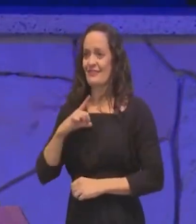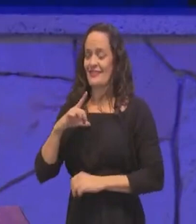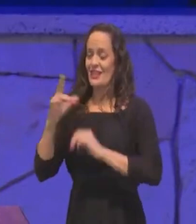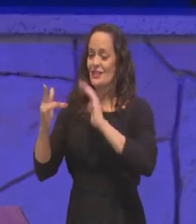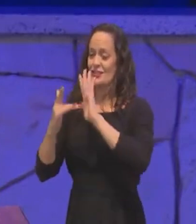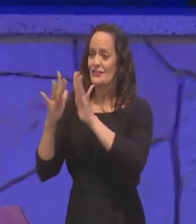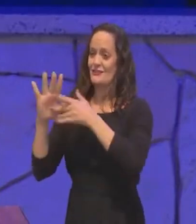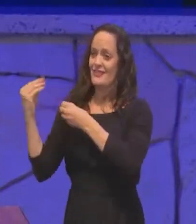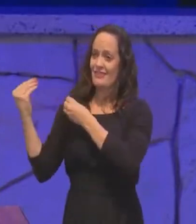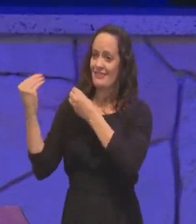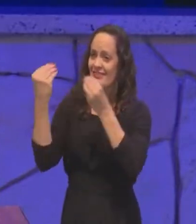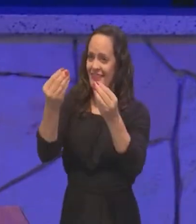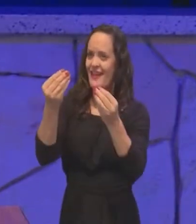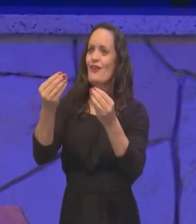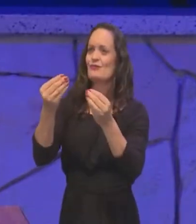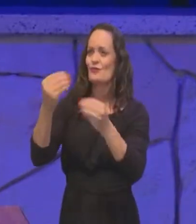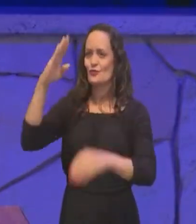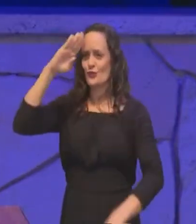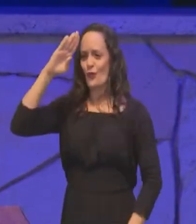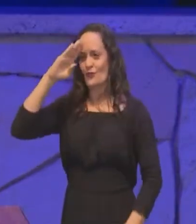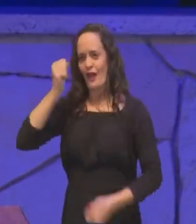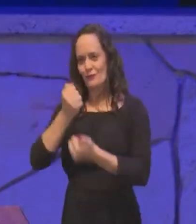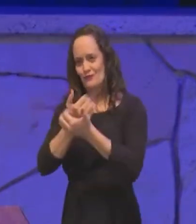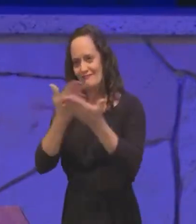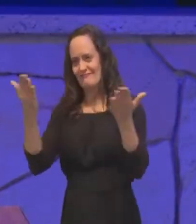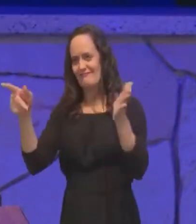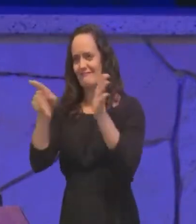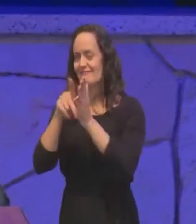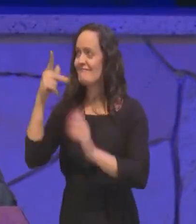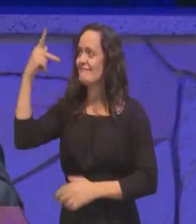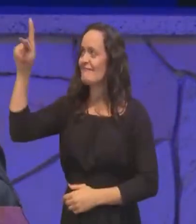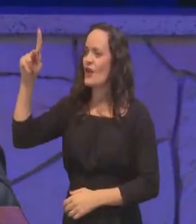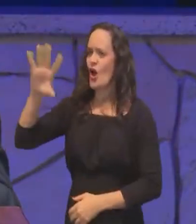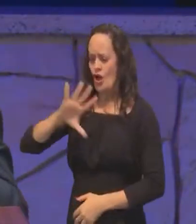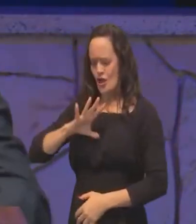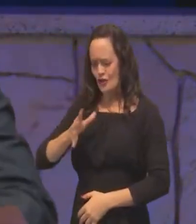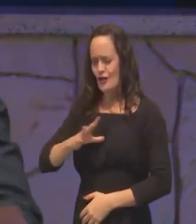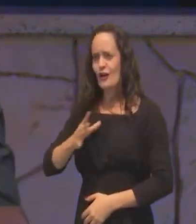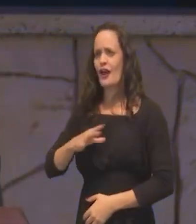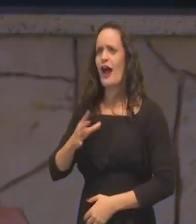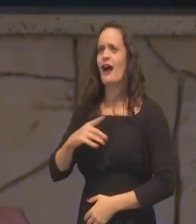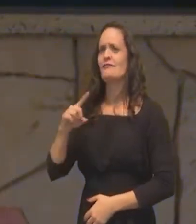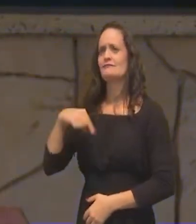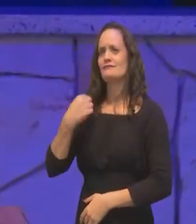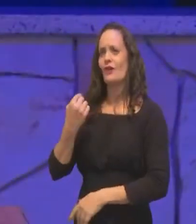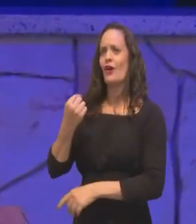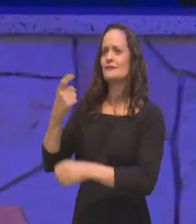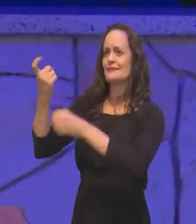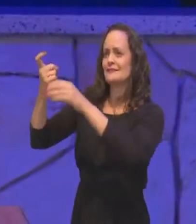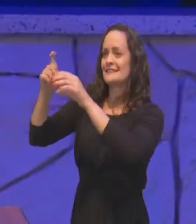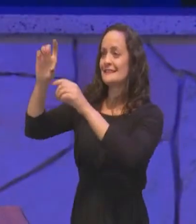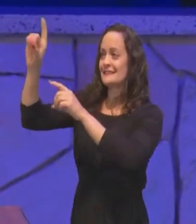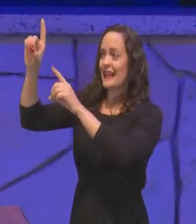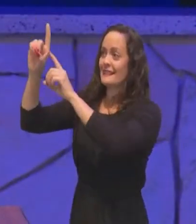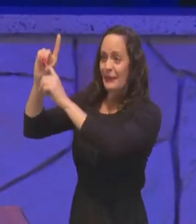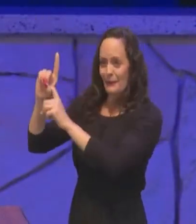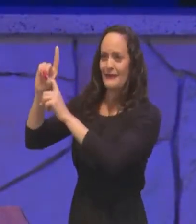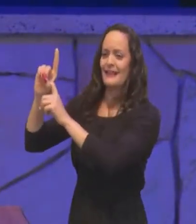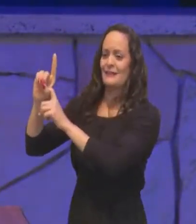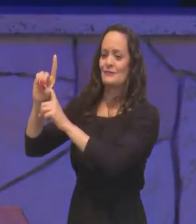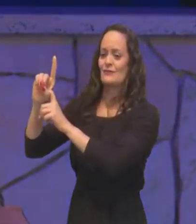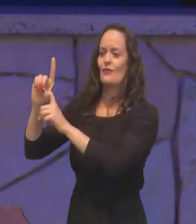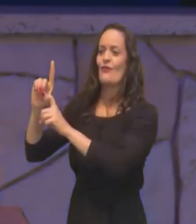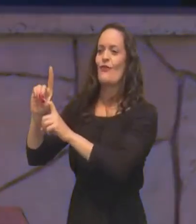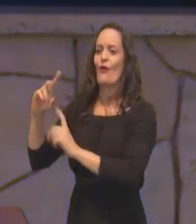rei, a vós, soldados seus. Corajosos, pois de tudo defendei, marchando para os céus, com